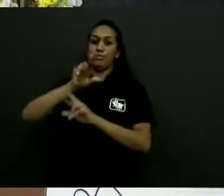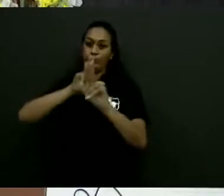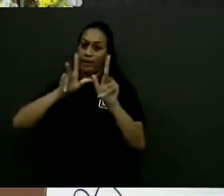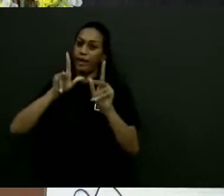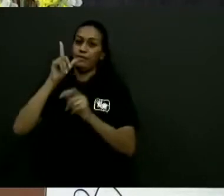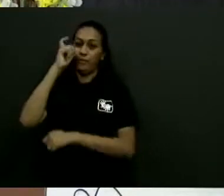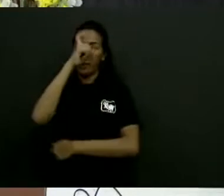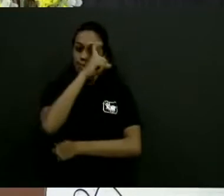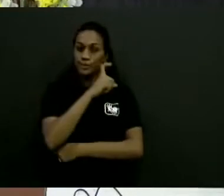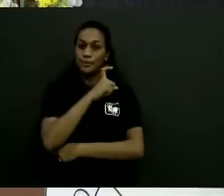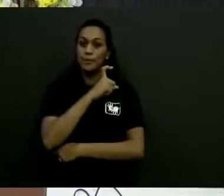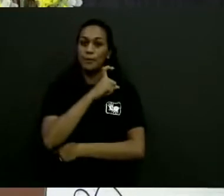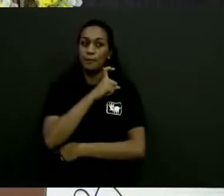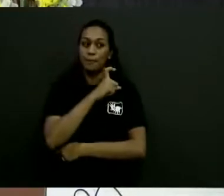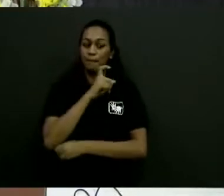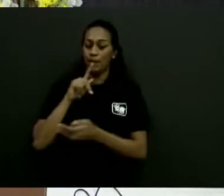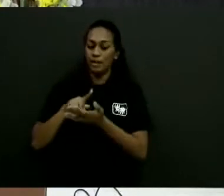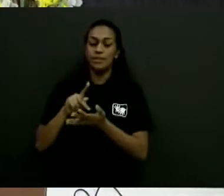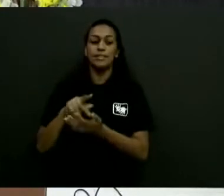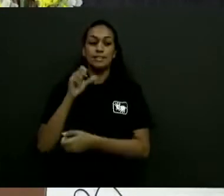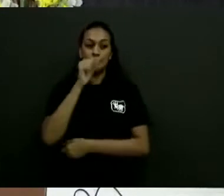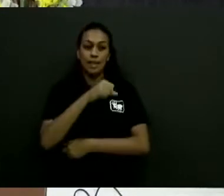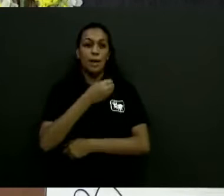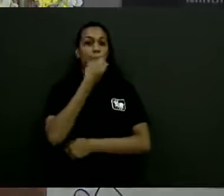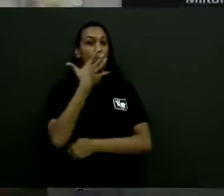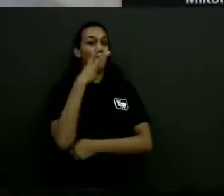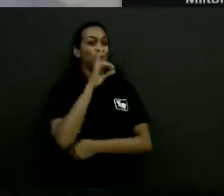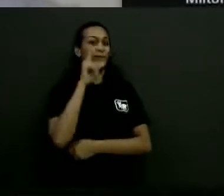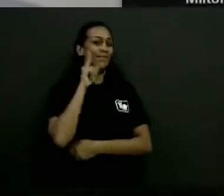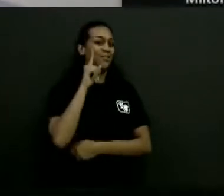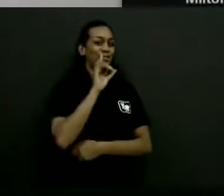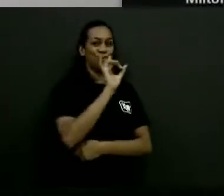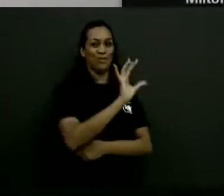Itamar? Não, é bom nos Estados Unidos.